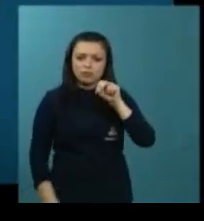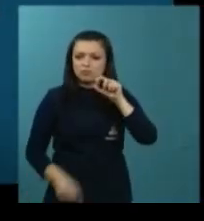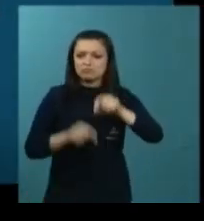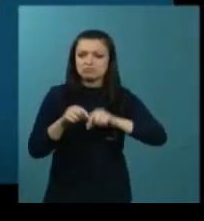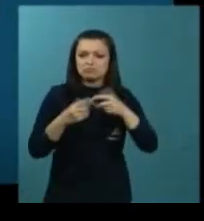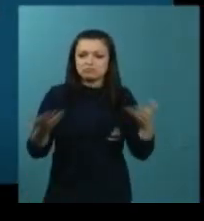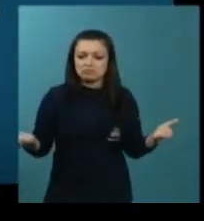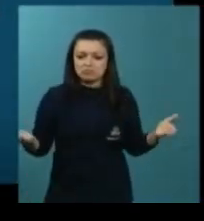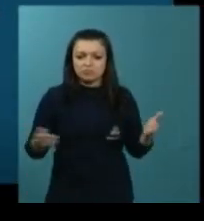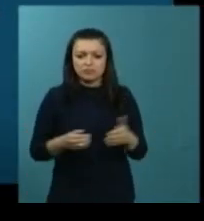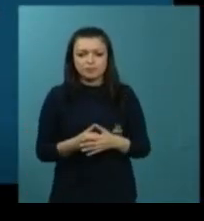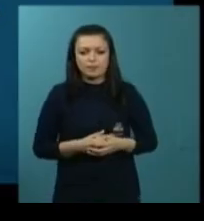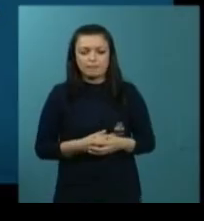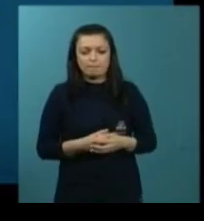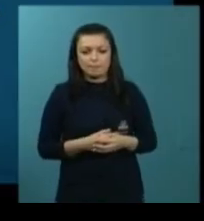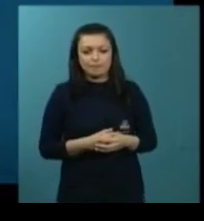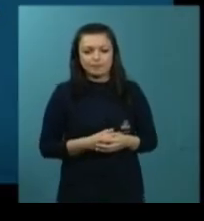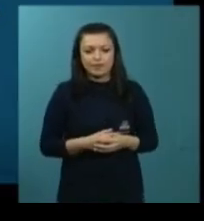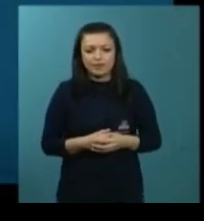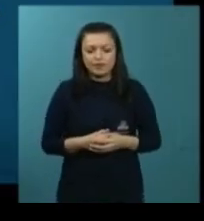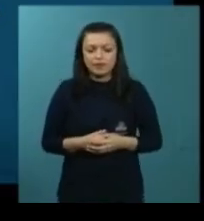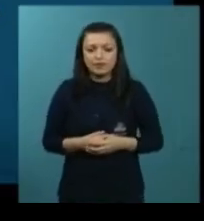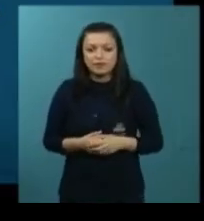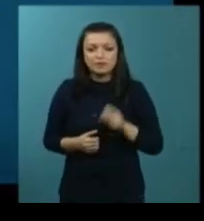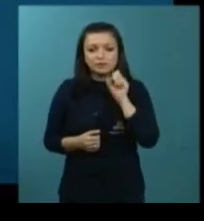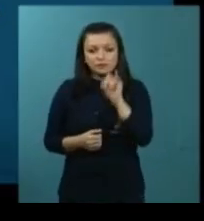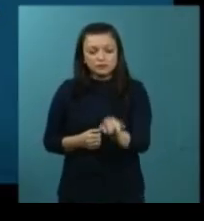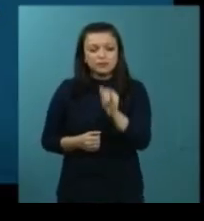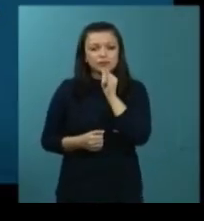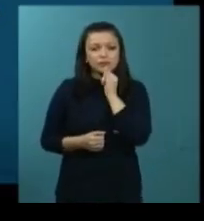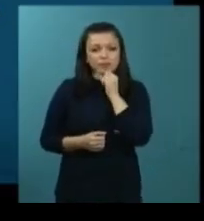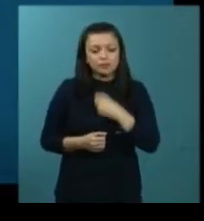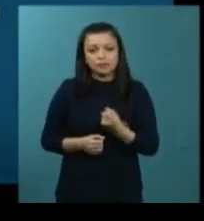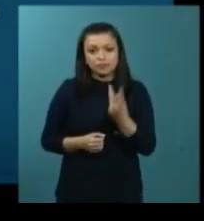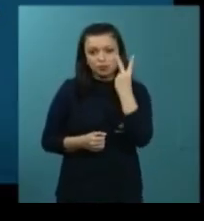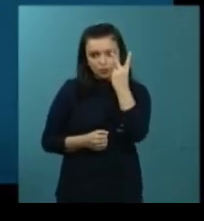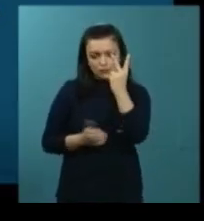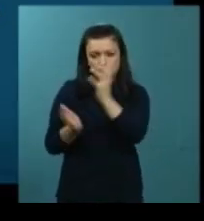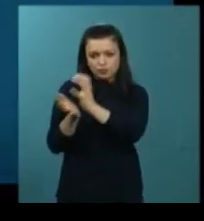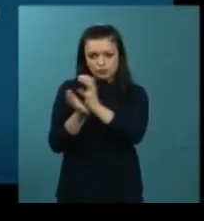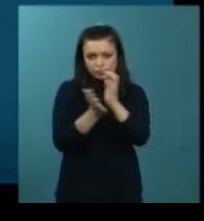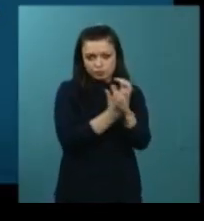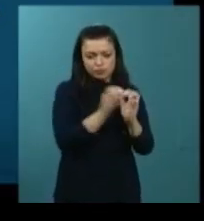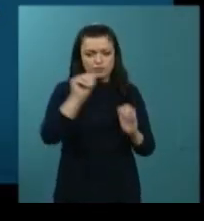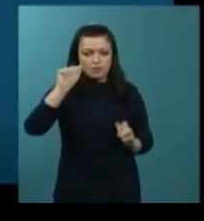cartesiano? Se nós tivermos dois conjuntos A e B,